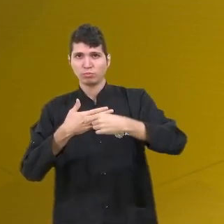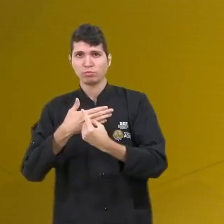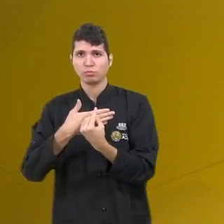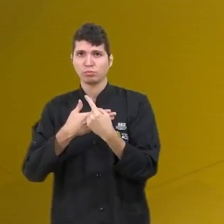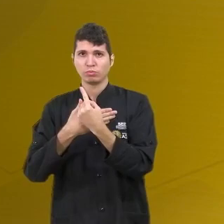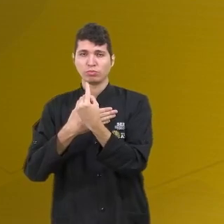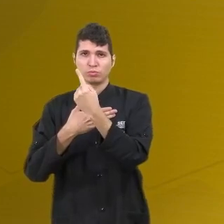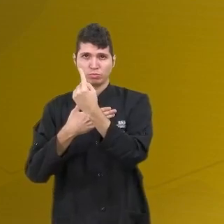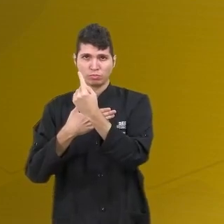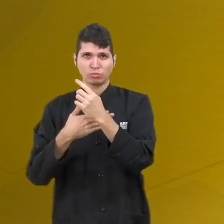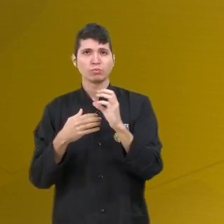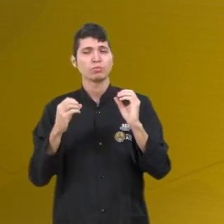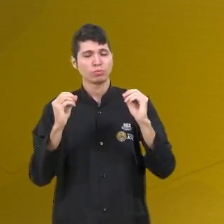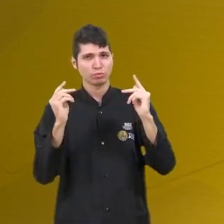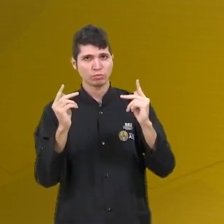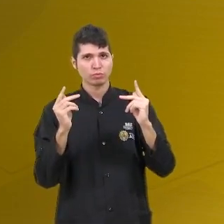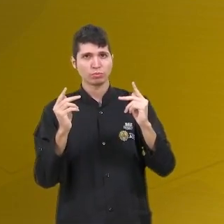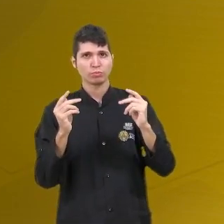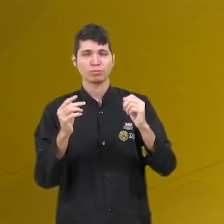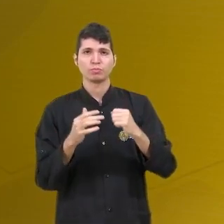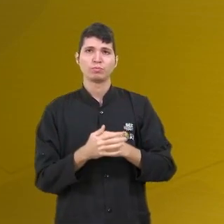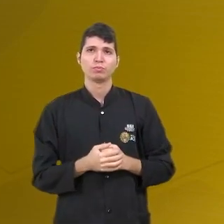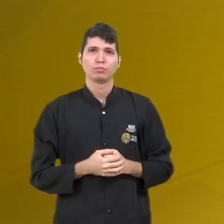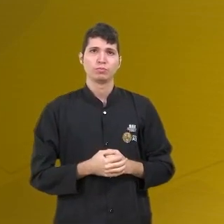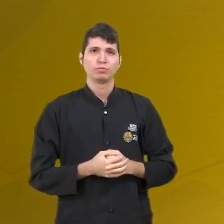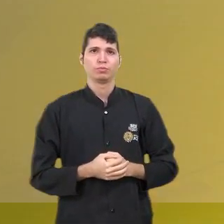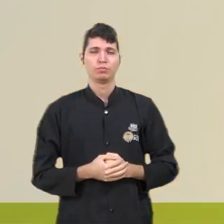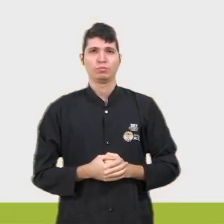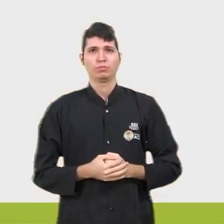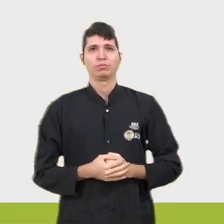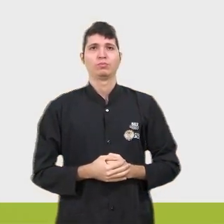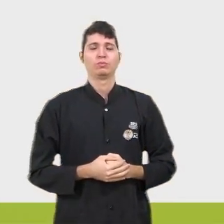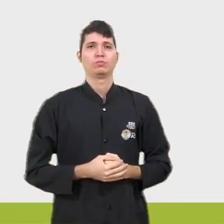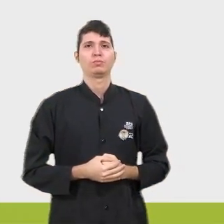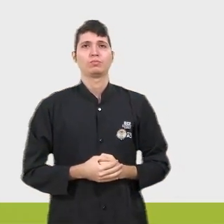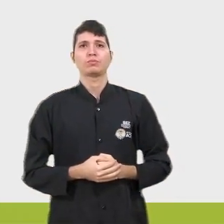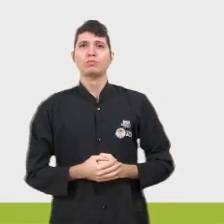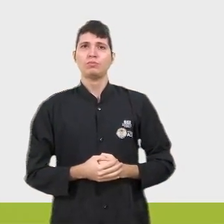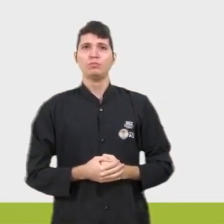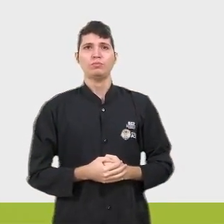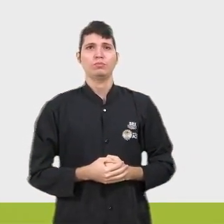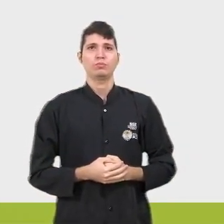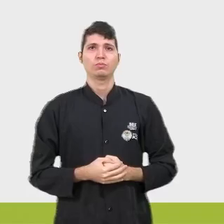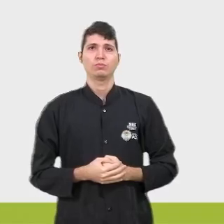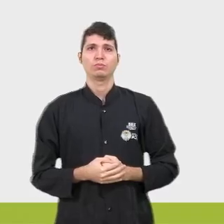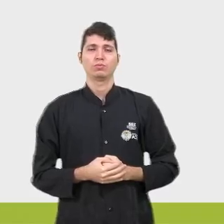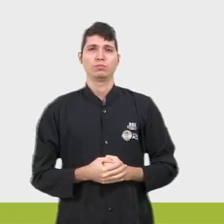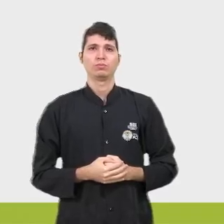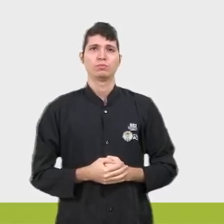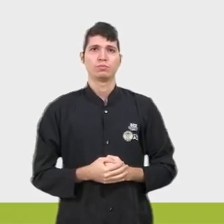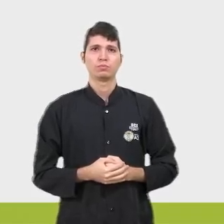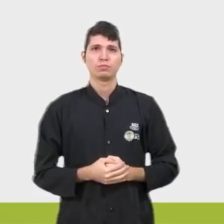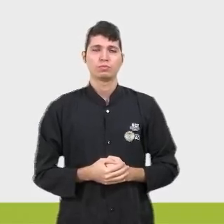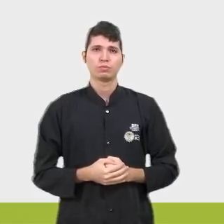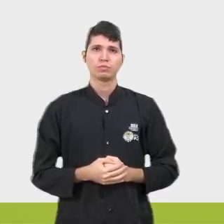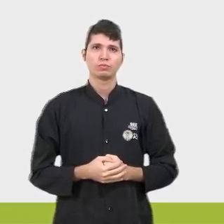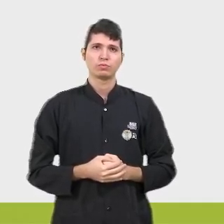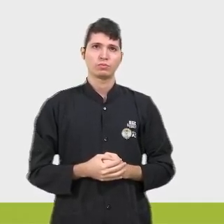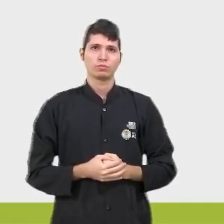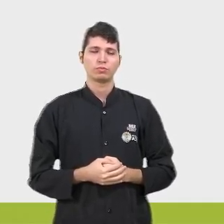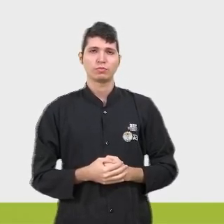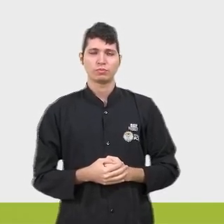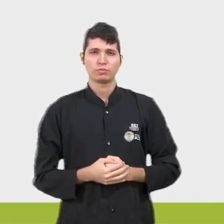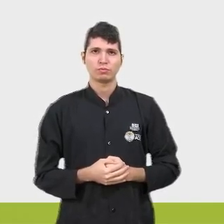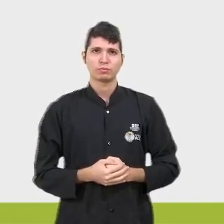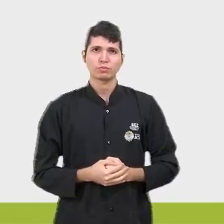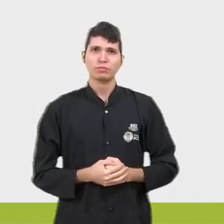frutos? Ok? Vamos adiante. Bom, conferido? Mais uma.